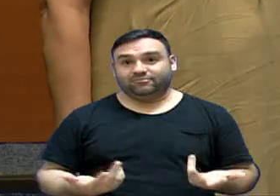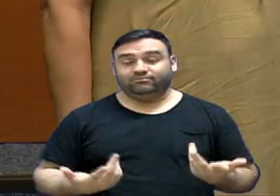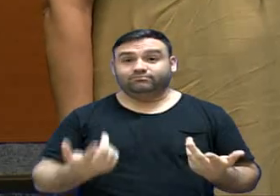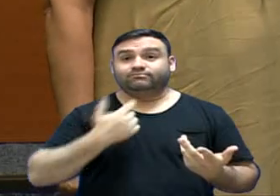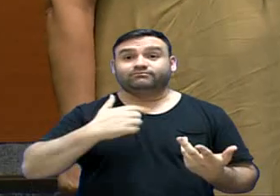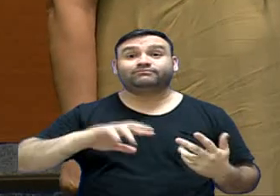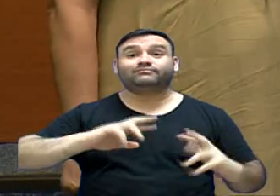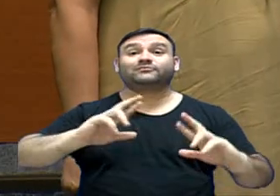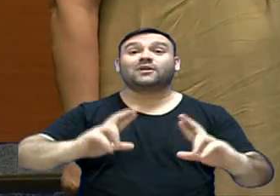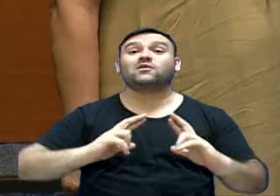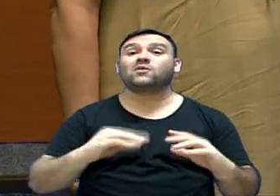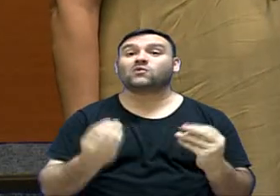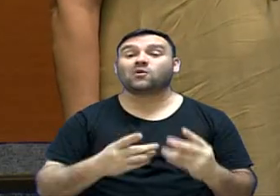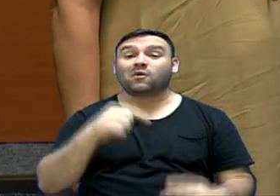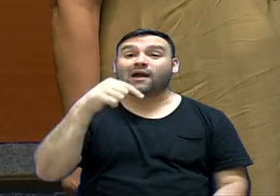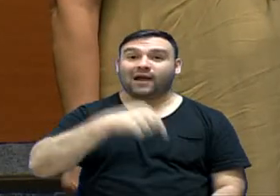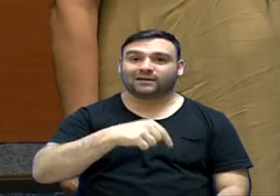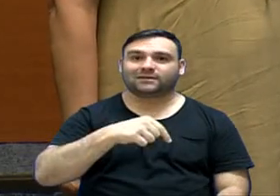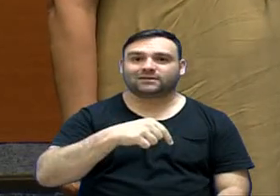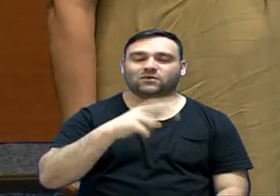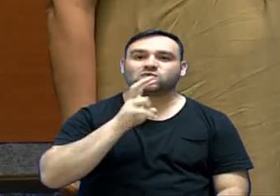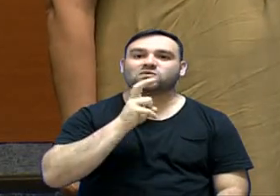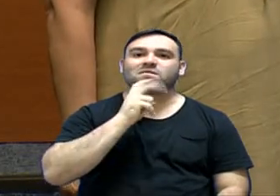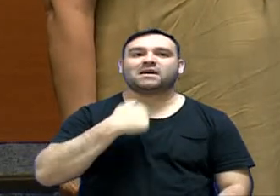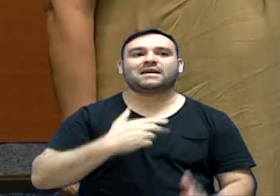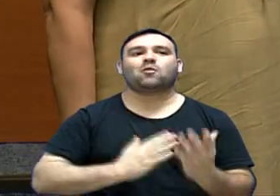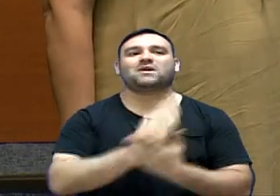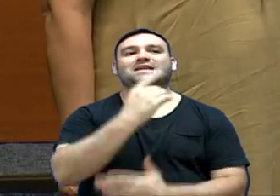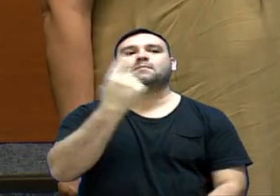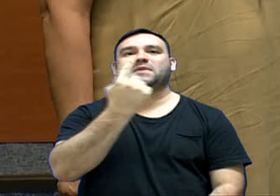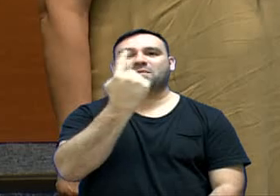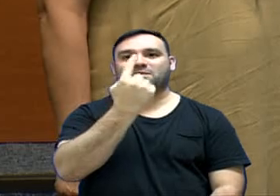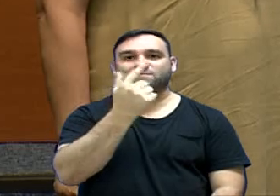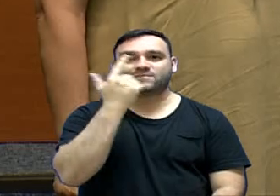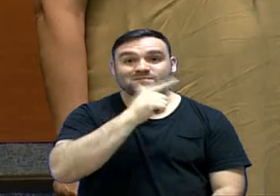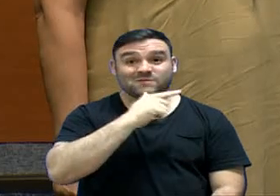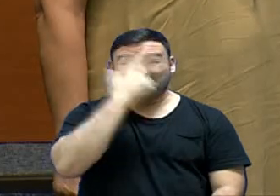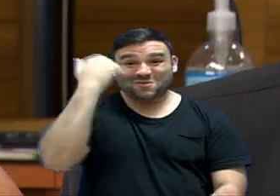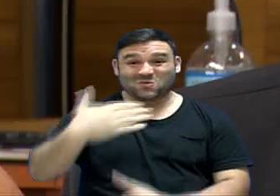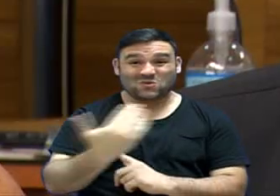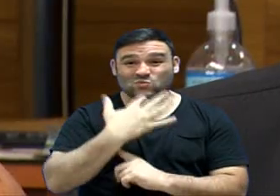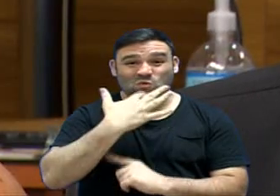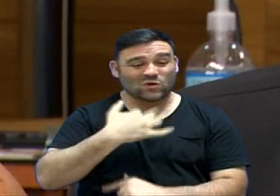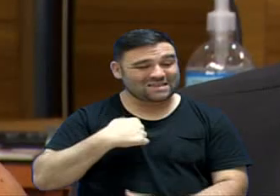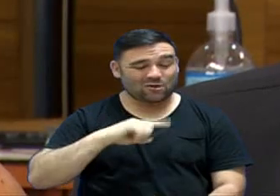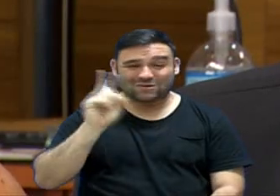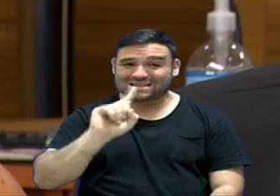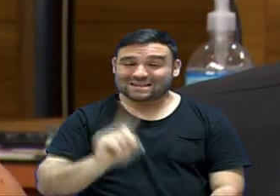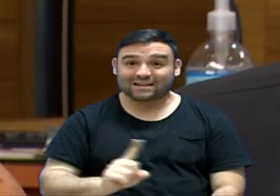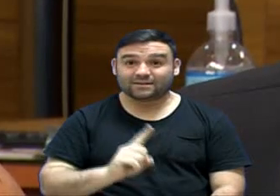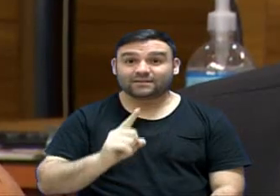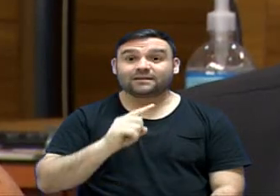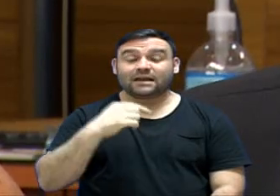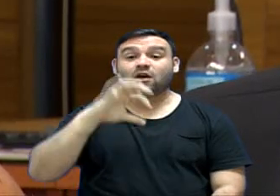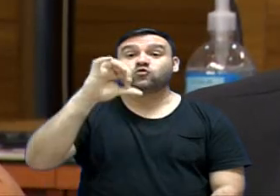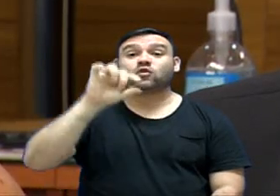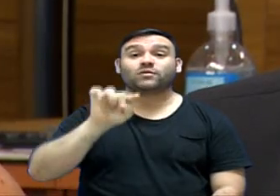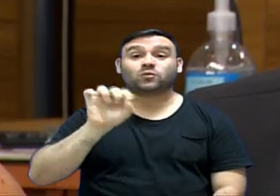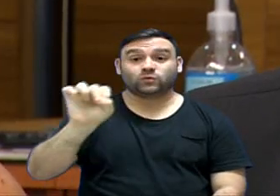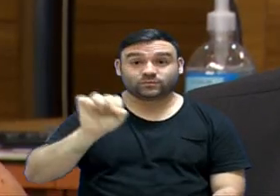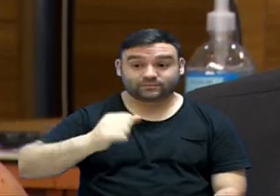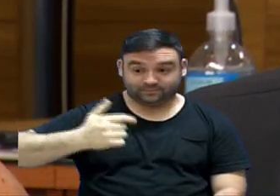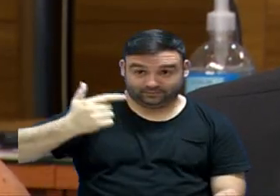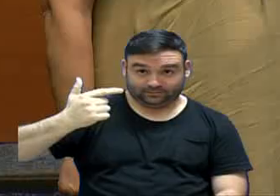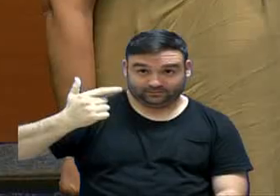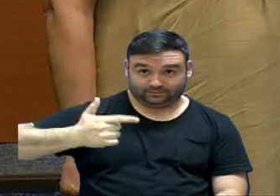o resultado é que aqui eu passei em primeira colocação, sem ninguém me conhecer, com 9,8. E o